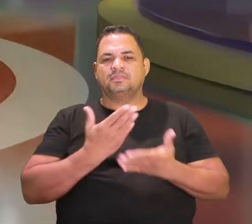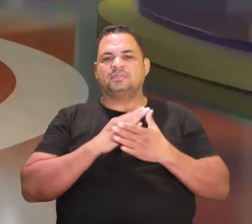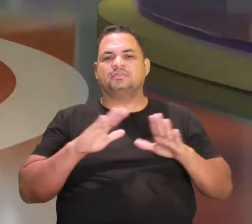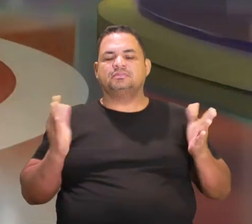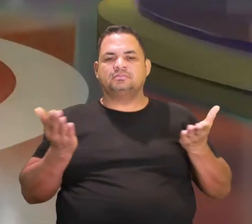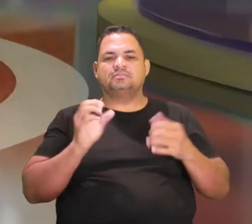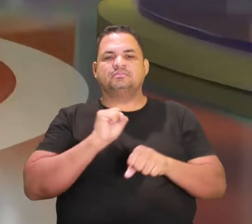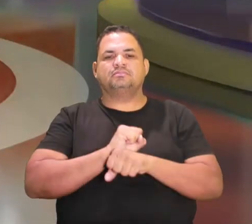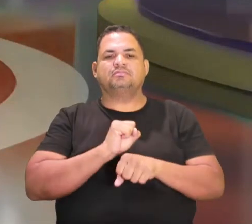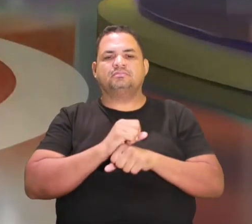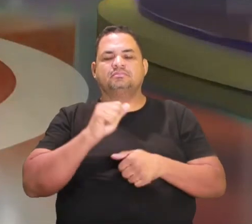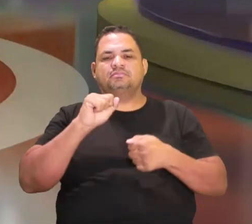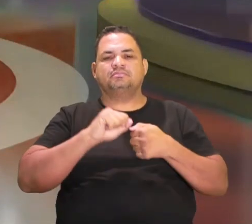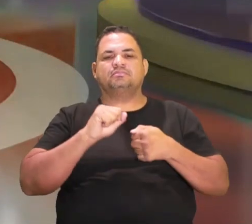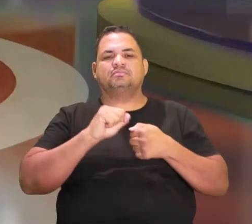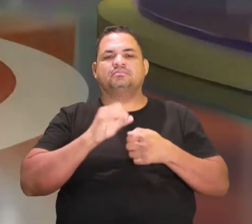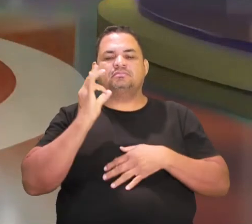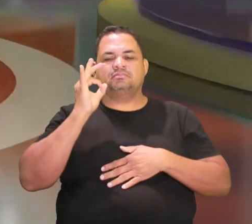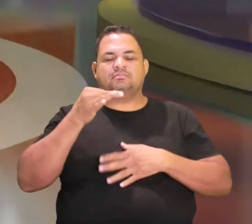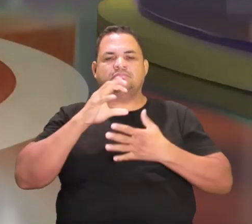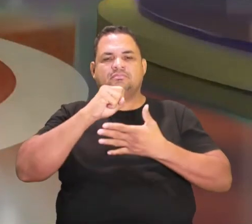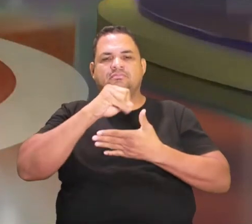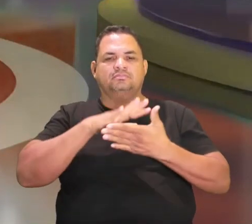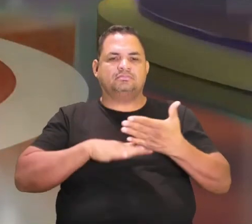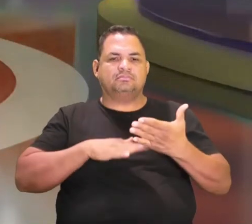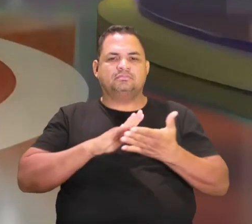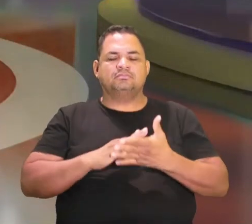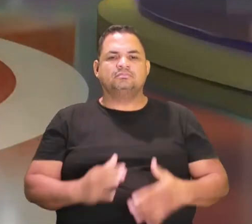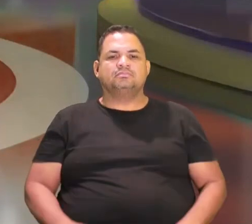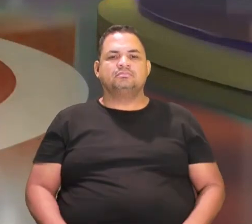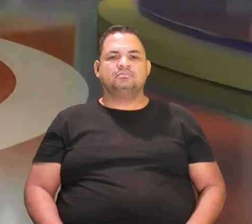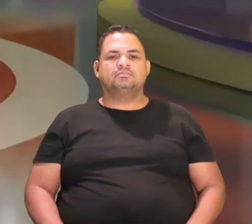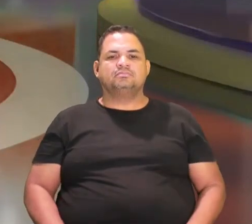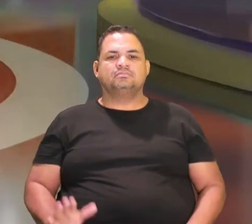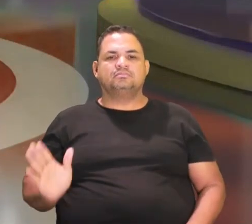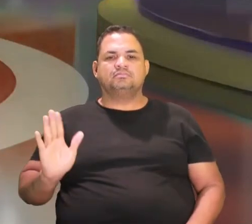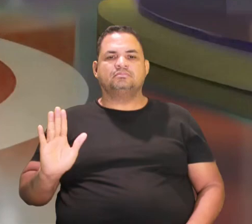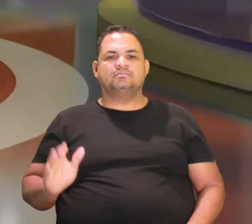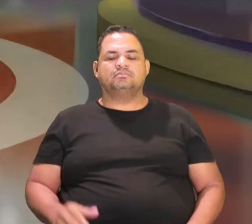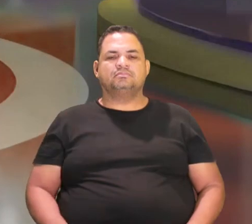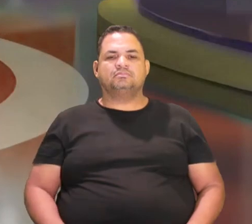é só pessoal espero que vocês tenham feito e aceitado tudinho se o Nexus